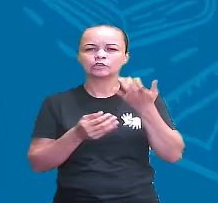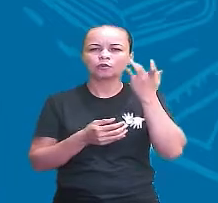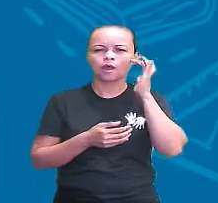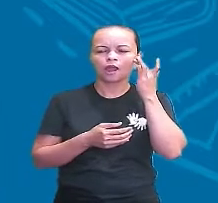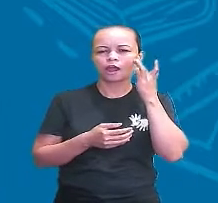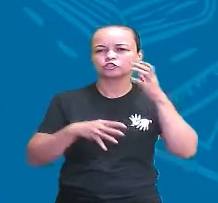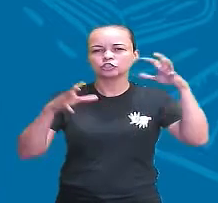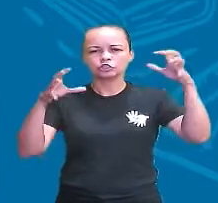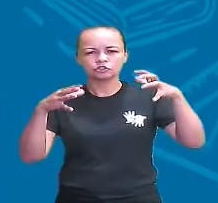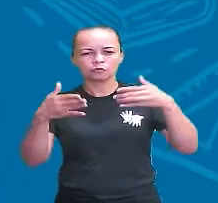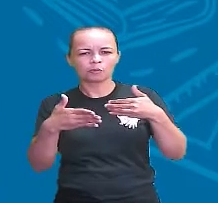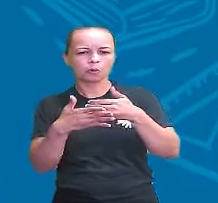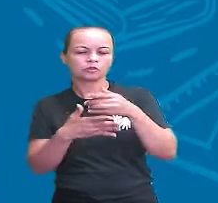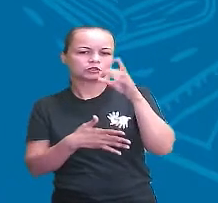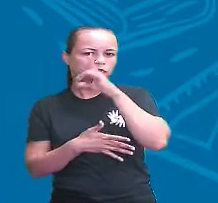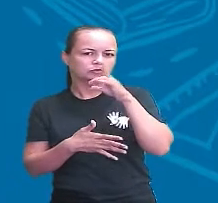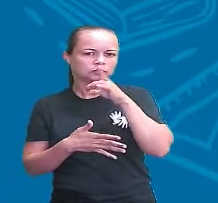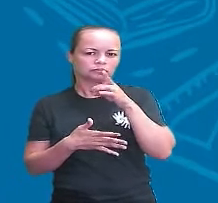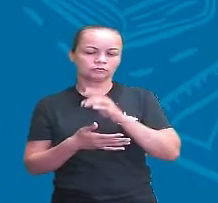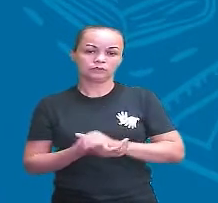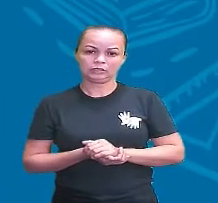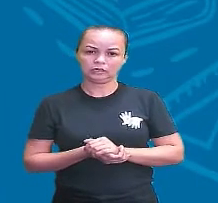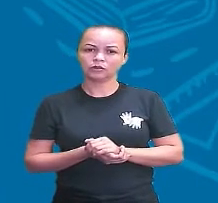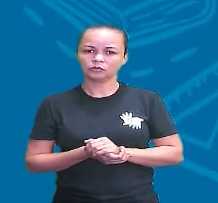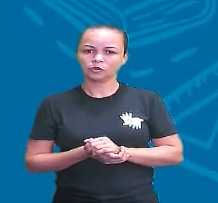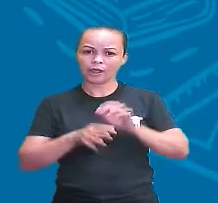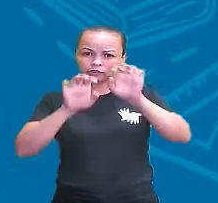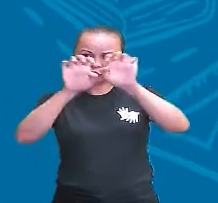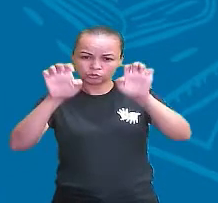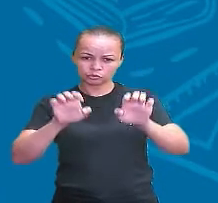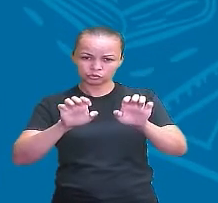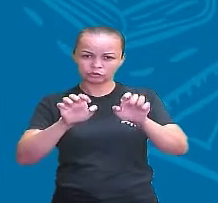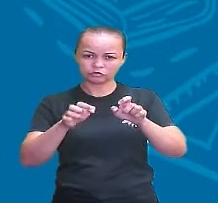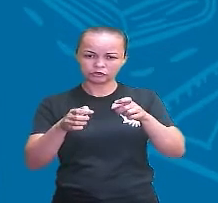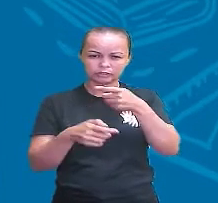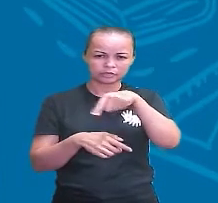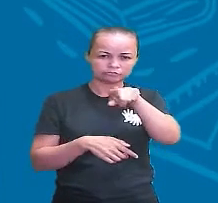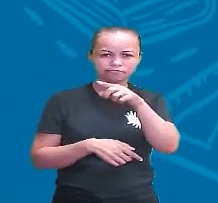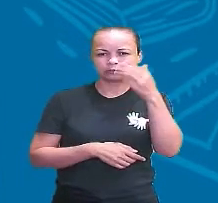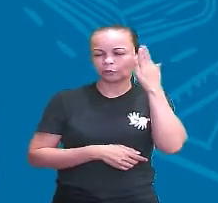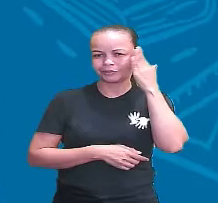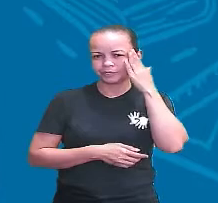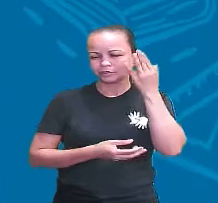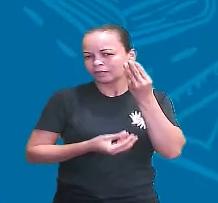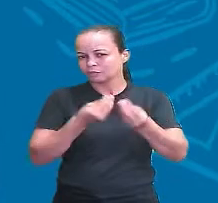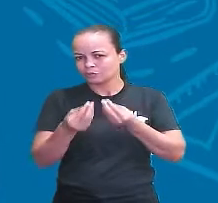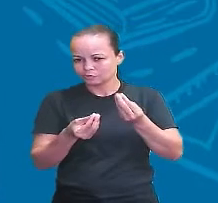Está dando para compreender a estrutura que a gente faz com o uso do will? O último exemplo é